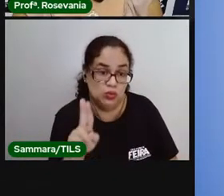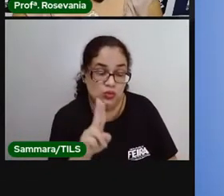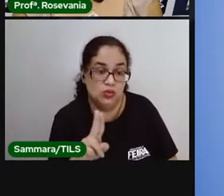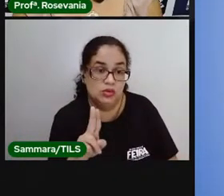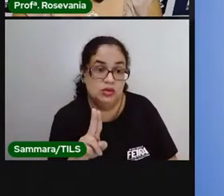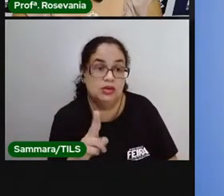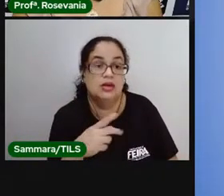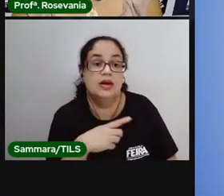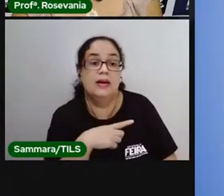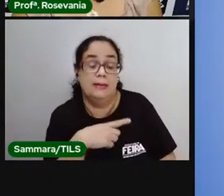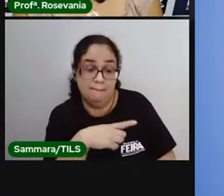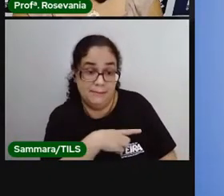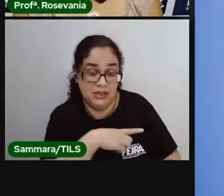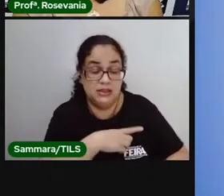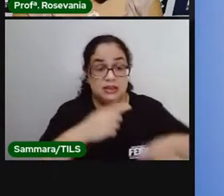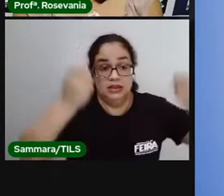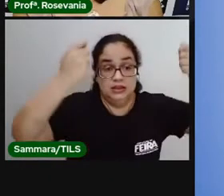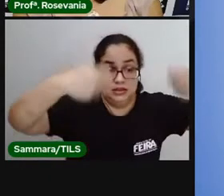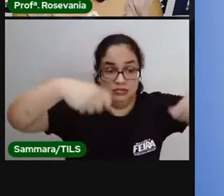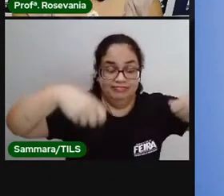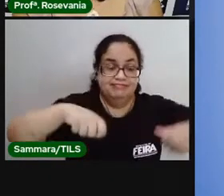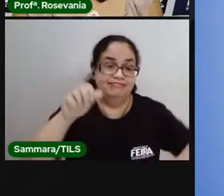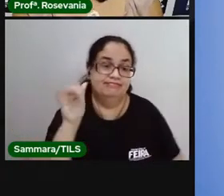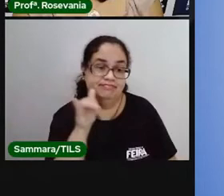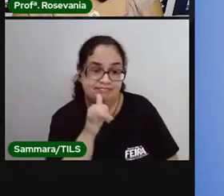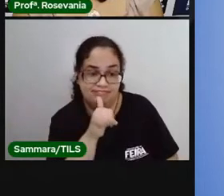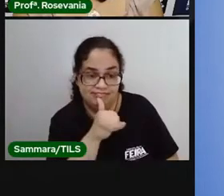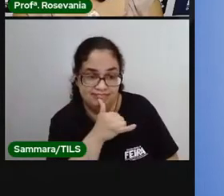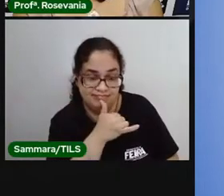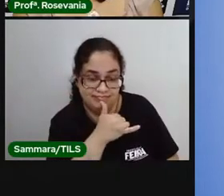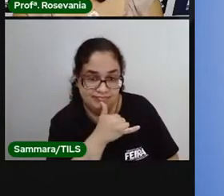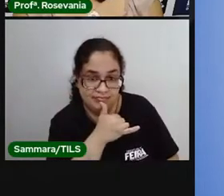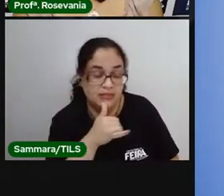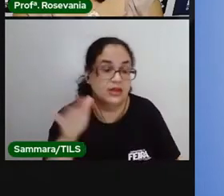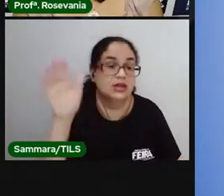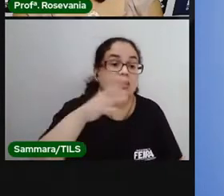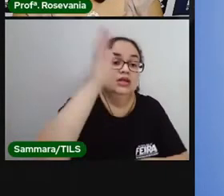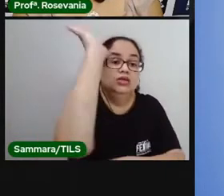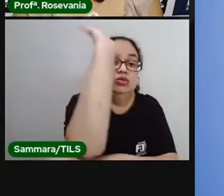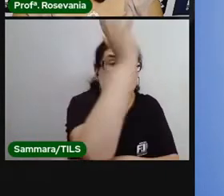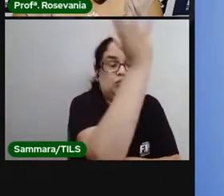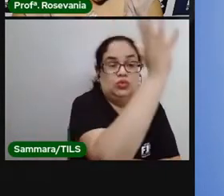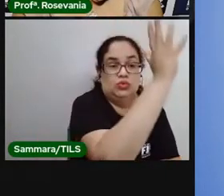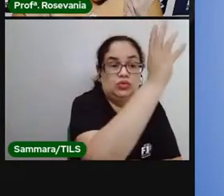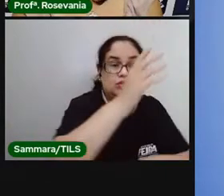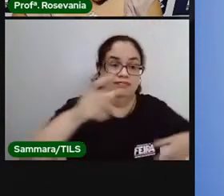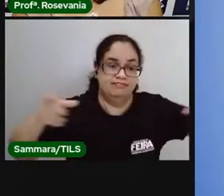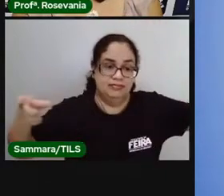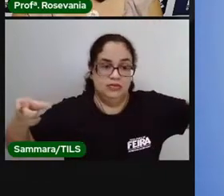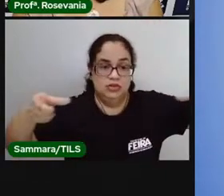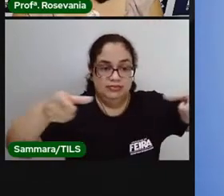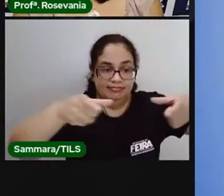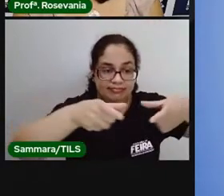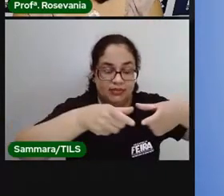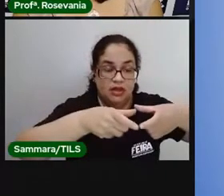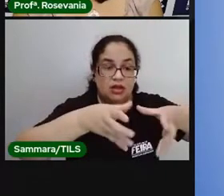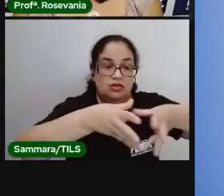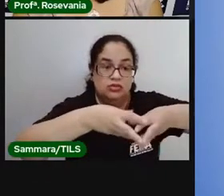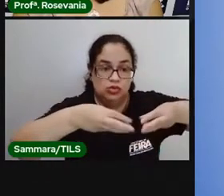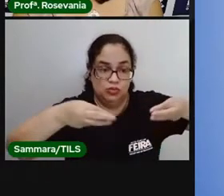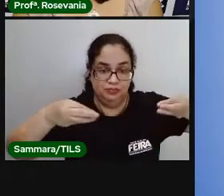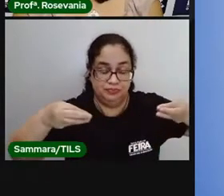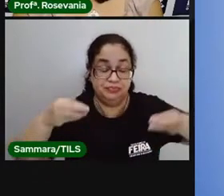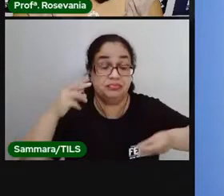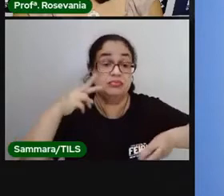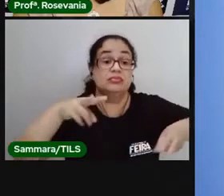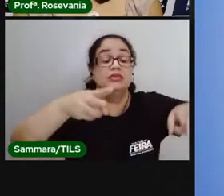essas necessidades e, infelizmente, os elementos naturais, eles vão indo embora, né? E aí você percebe